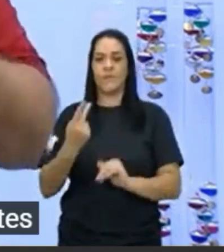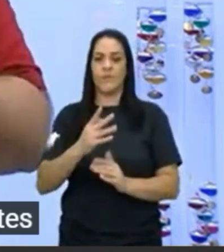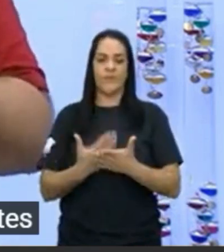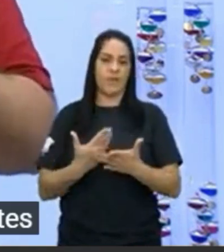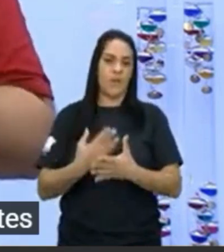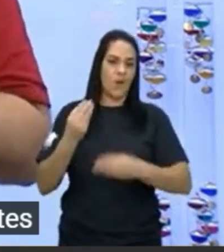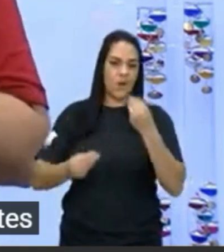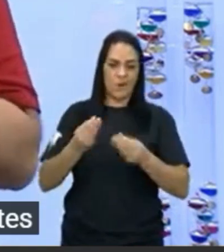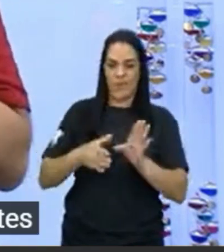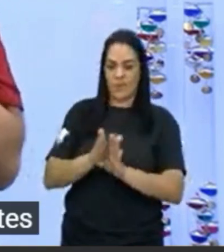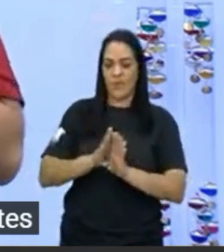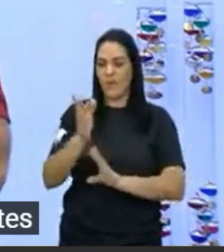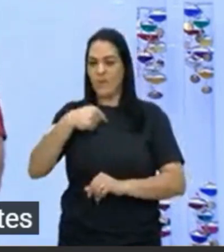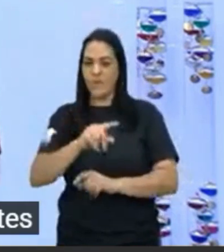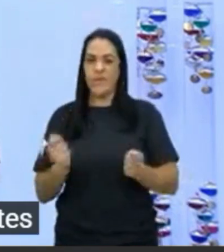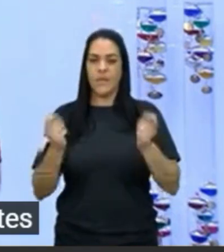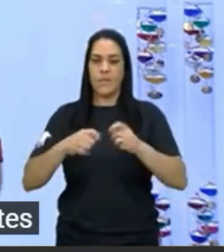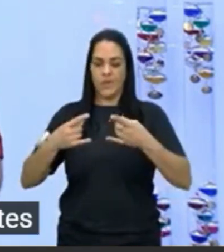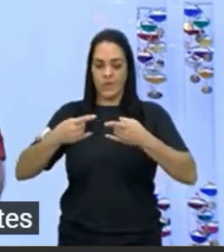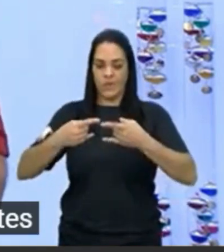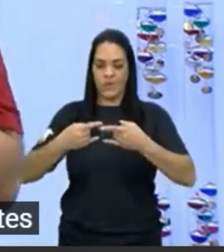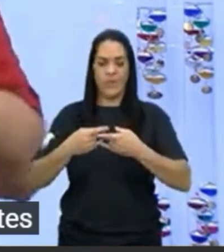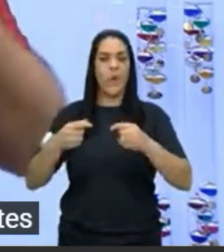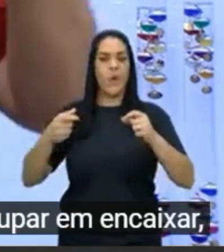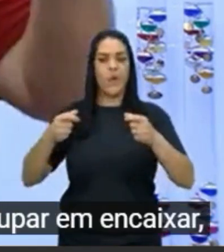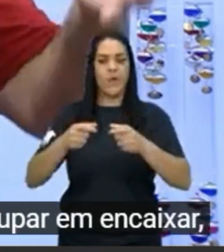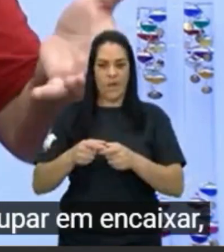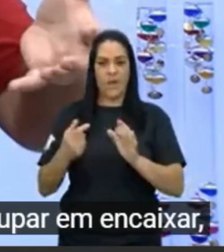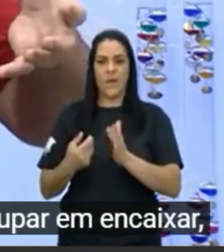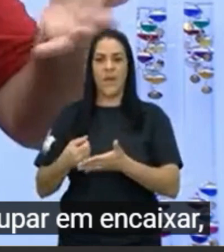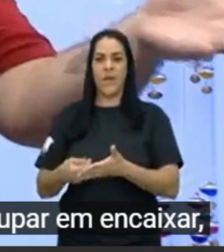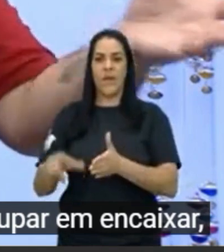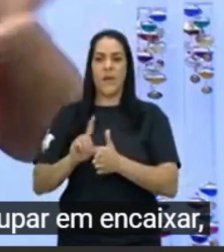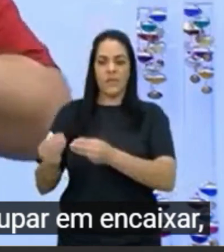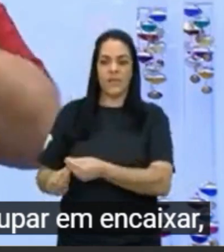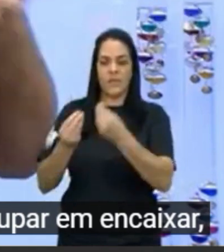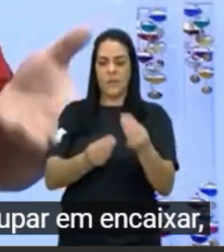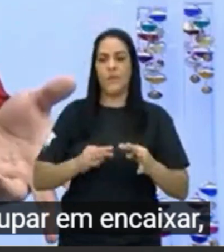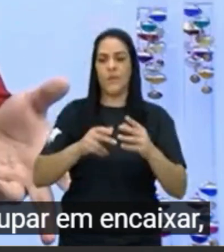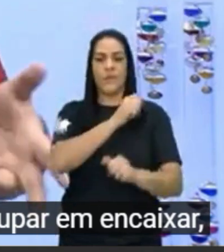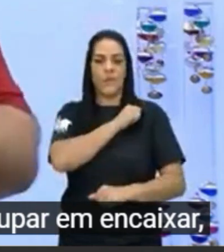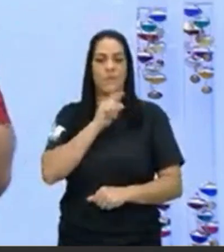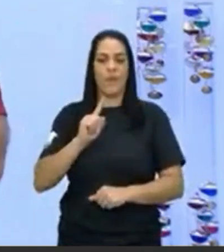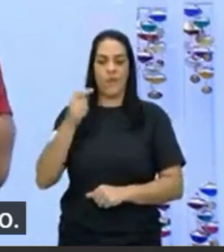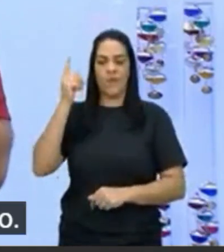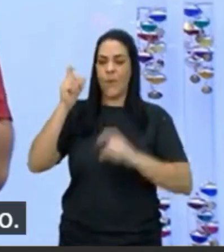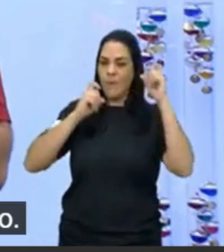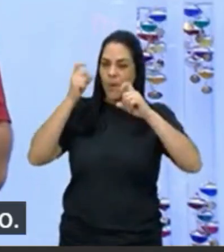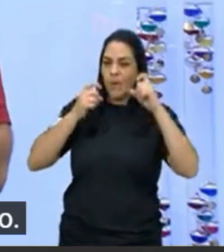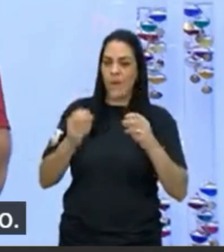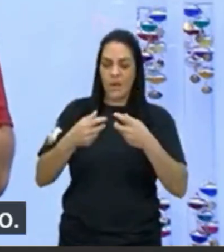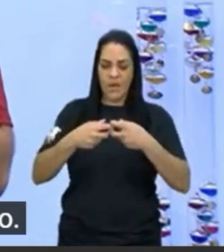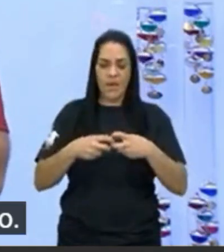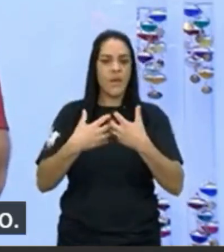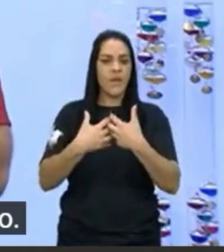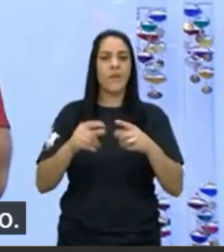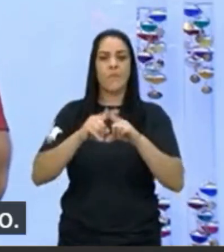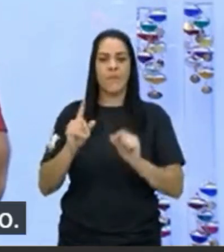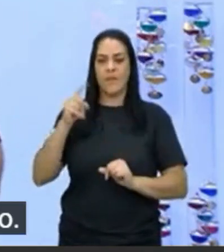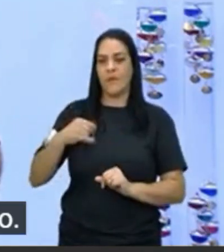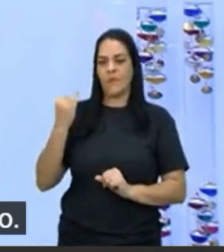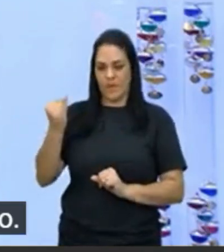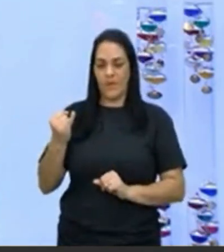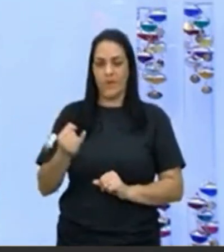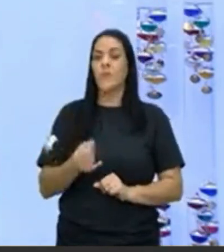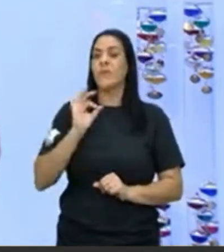seus alunos. Como orientação, você pode encaixar essa pilha, tá? Antes de entregar aos seus alunos, para que eles não precisem se preocupar em encaixar, mas é essencial que o